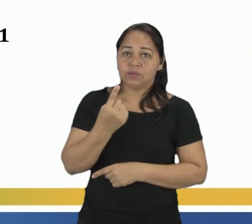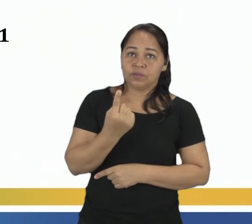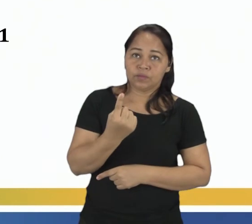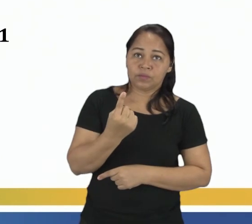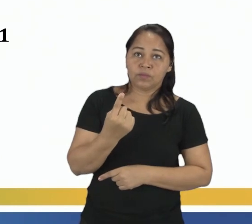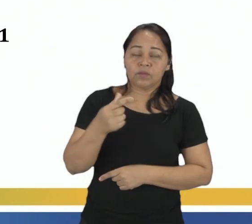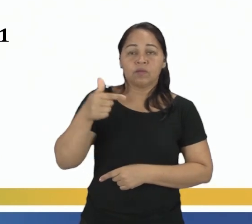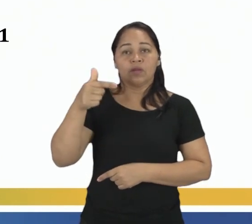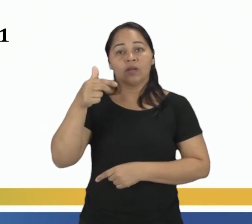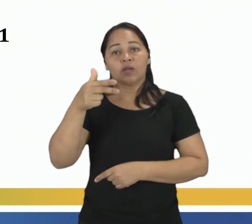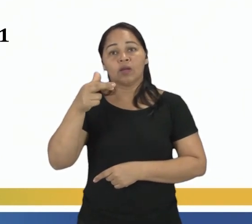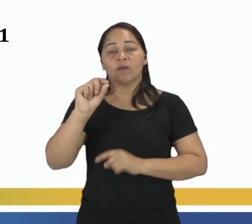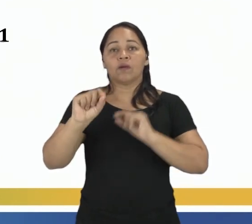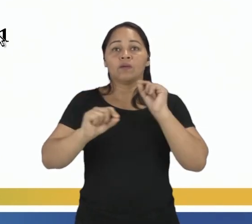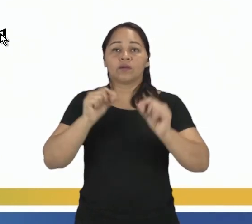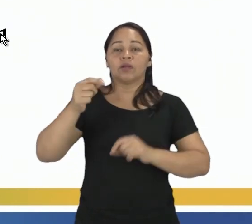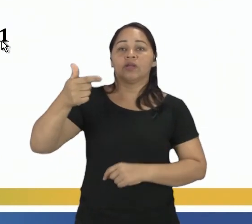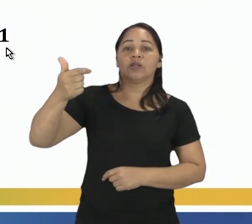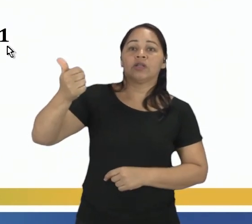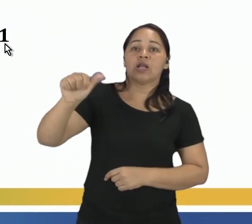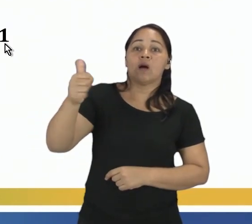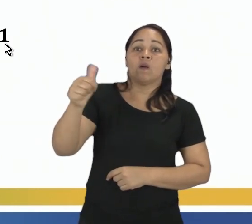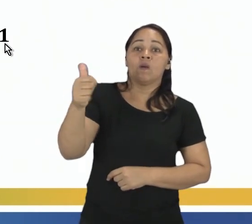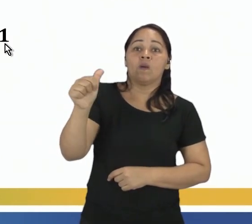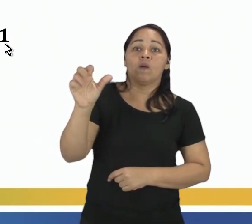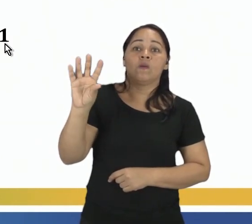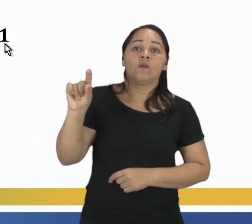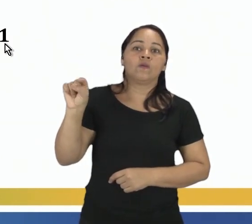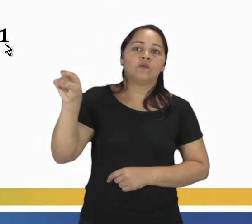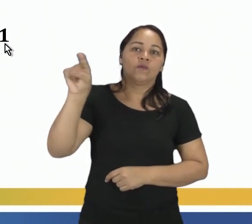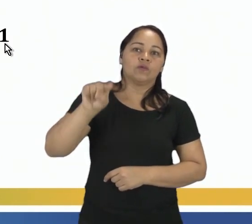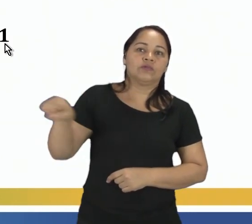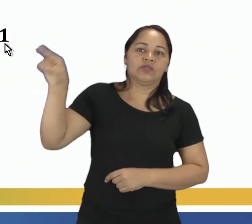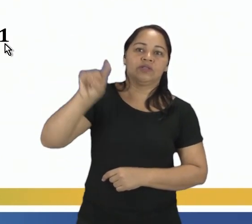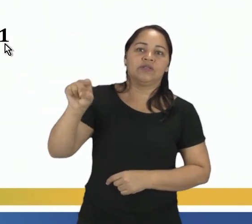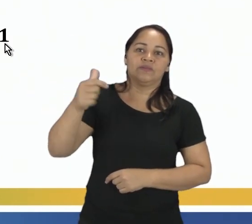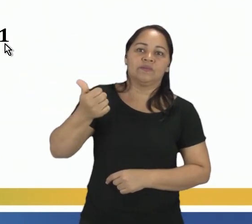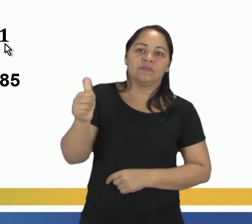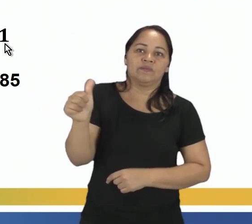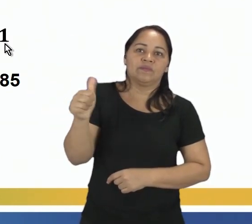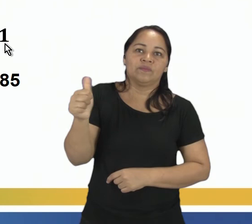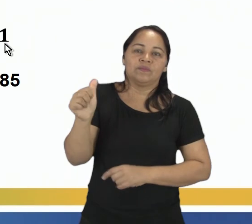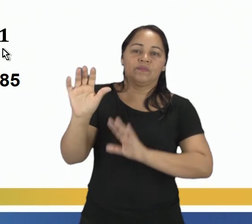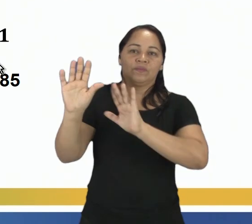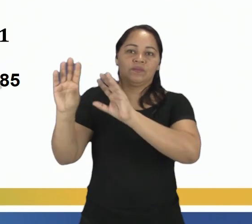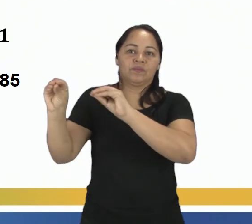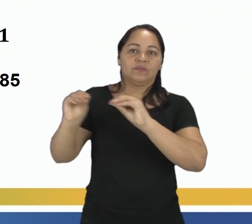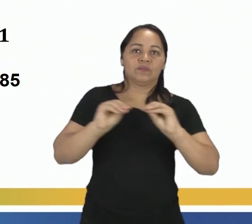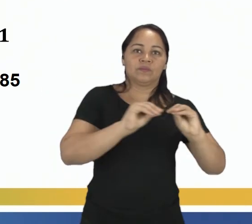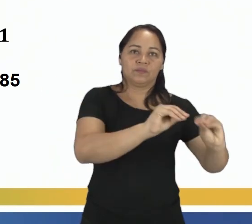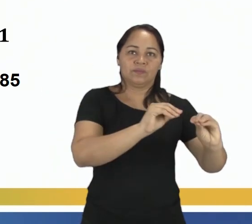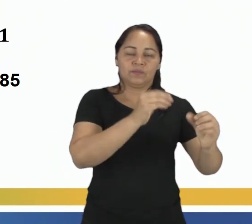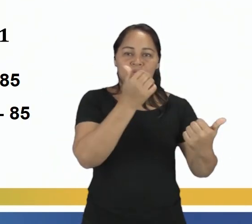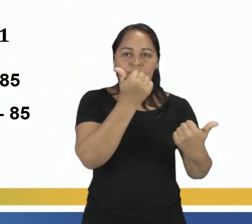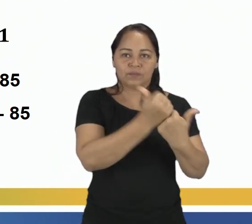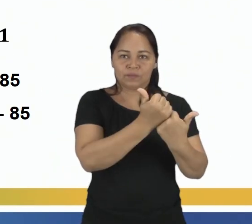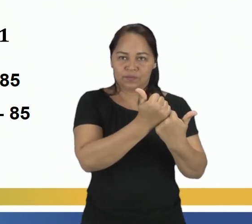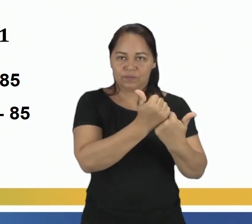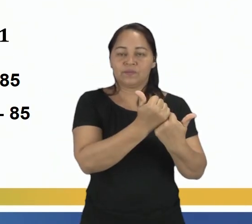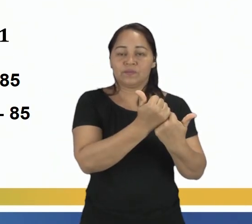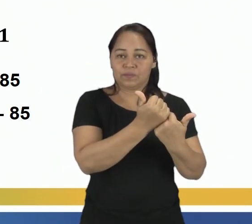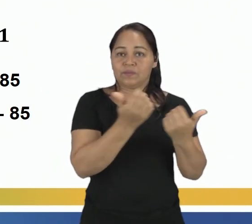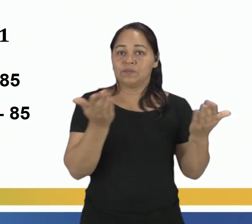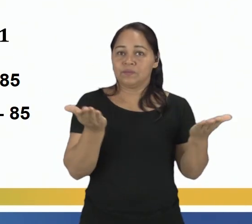menos 22 dividido para menos 2 dá 11. Então, x do vértice é igual a 11. Vou pegar esse 11 e vou substituir lá na minha